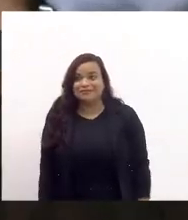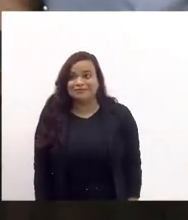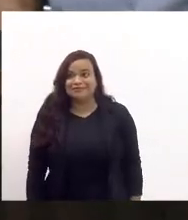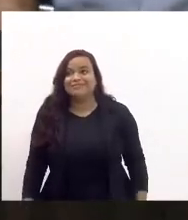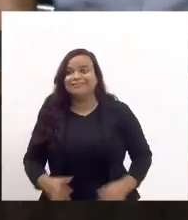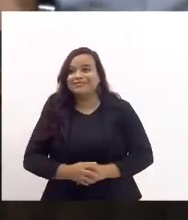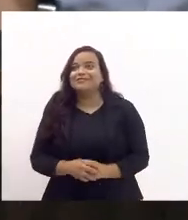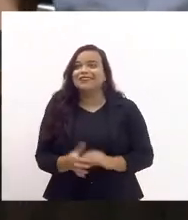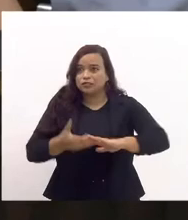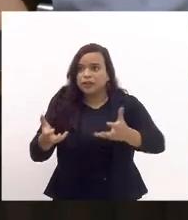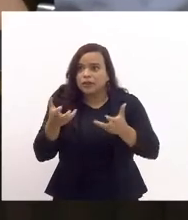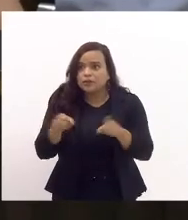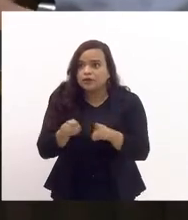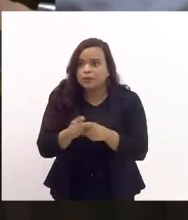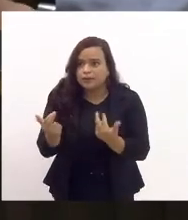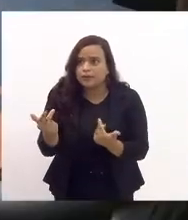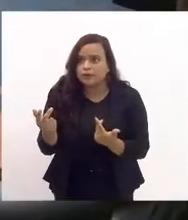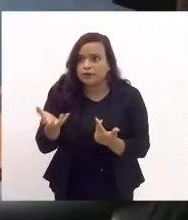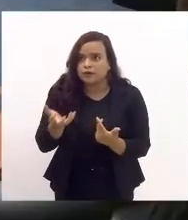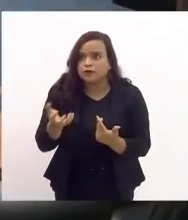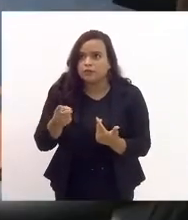e quer tirar também